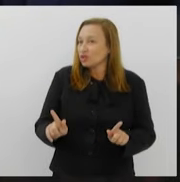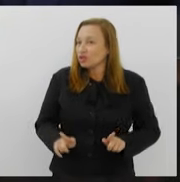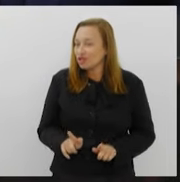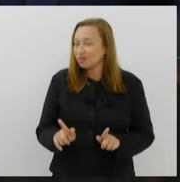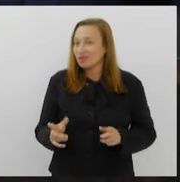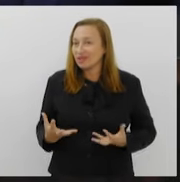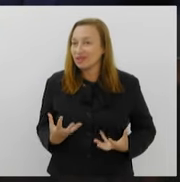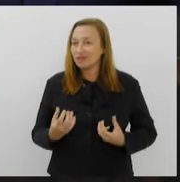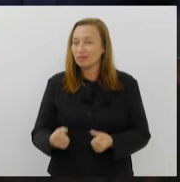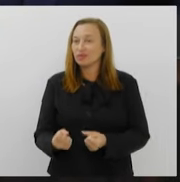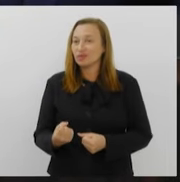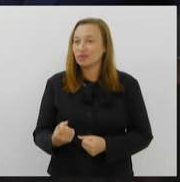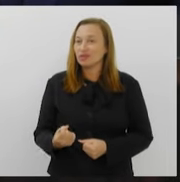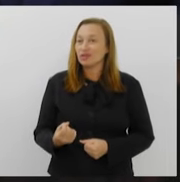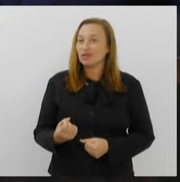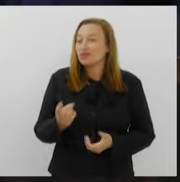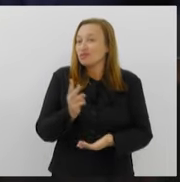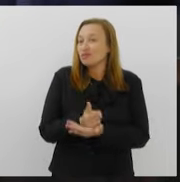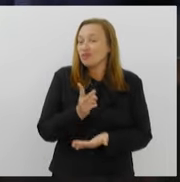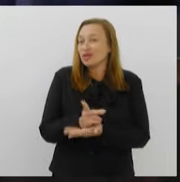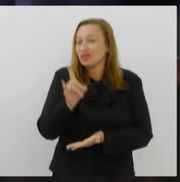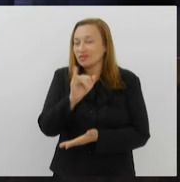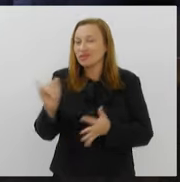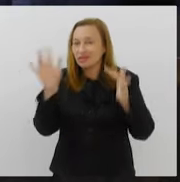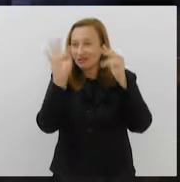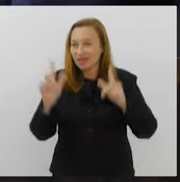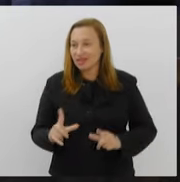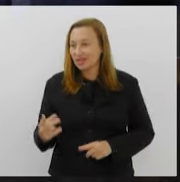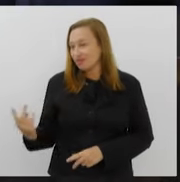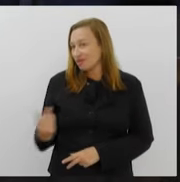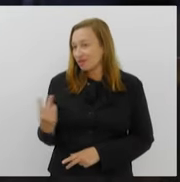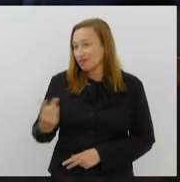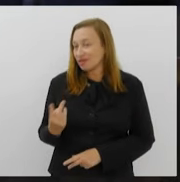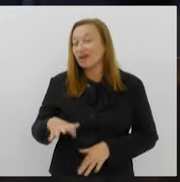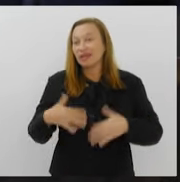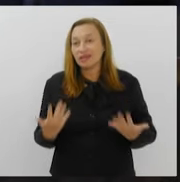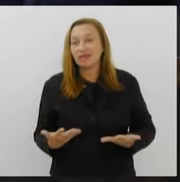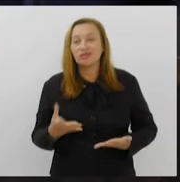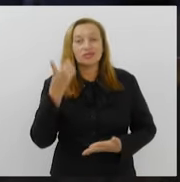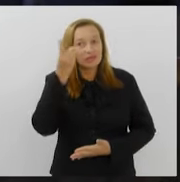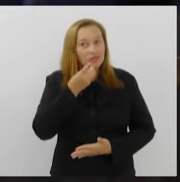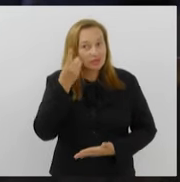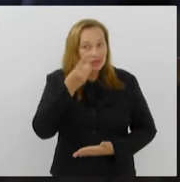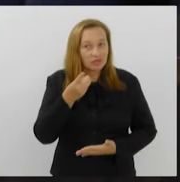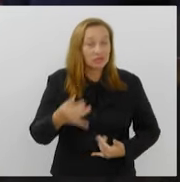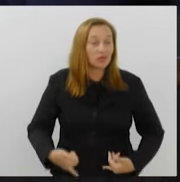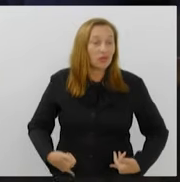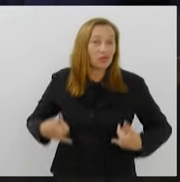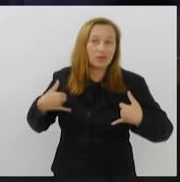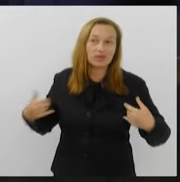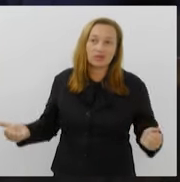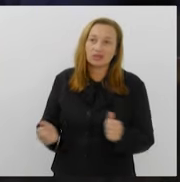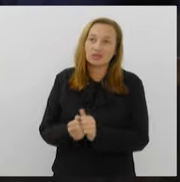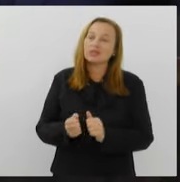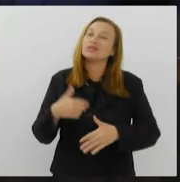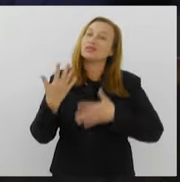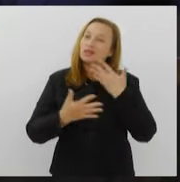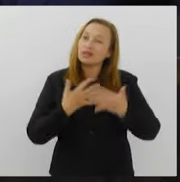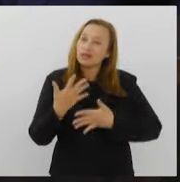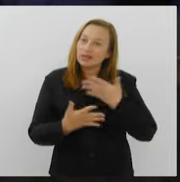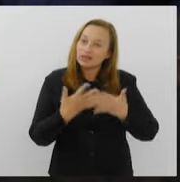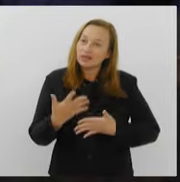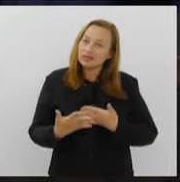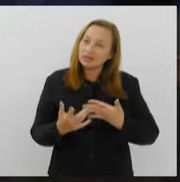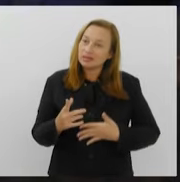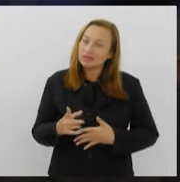dia, uma felicidade enorme para nós. Então, os deputados que nos derem a honra de estar presentes, será uma grande alegria,